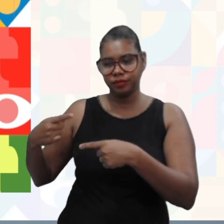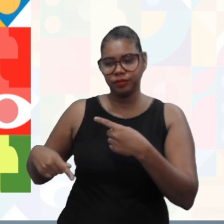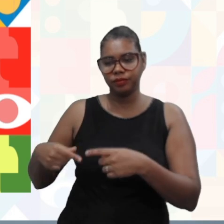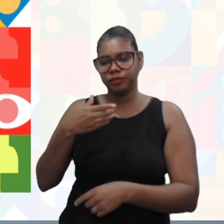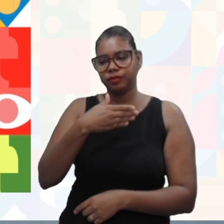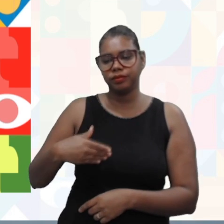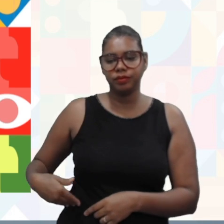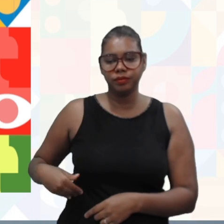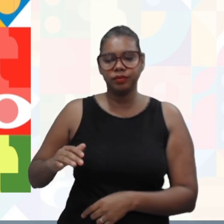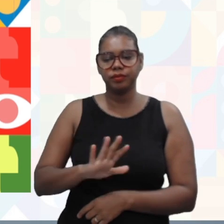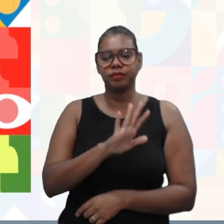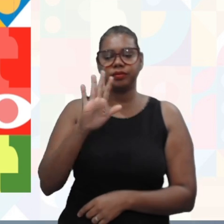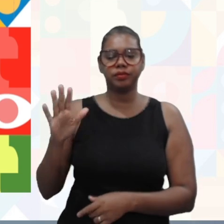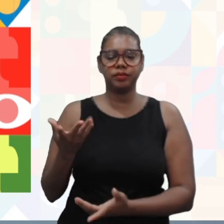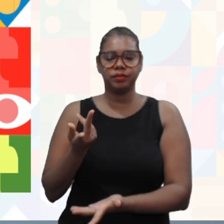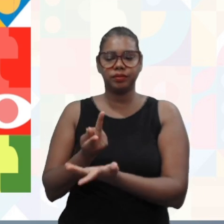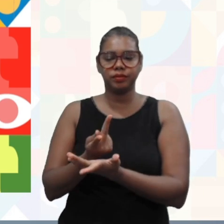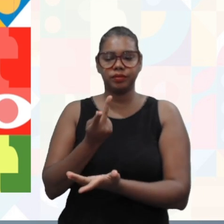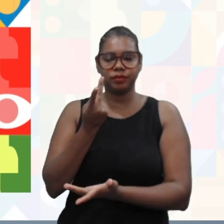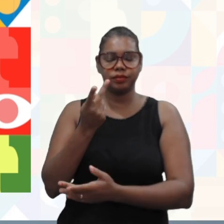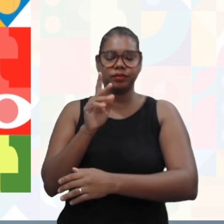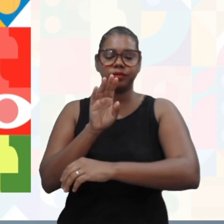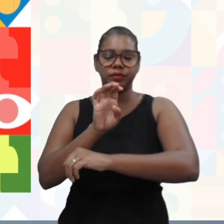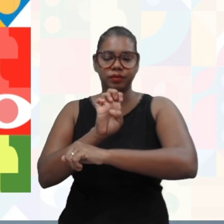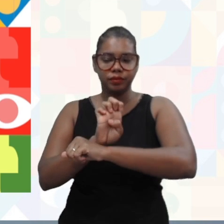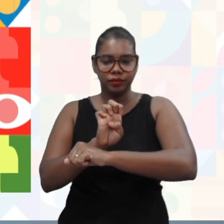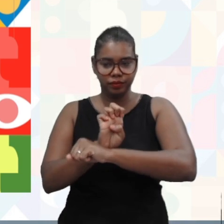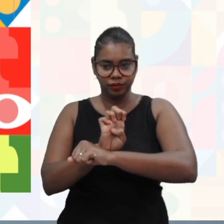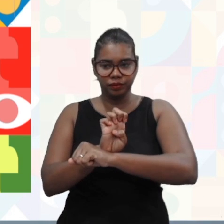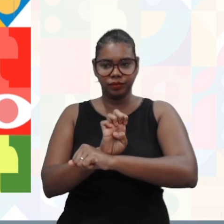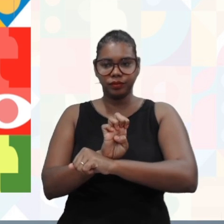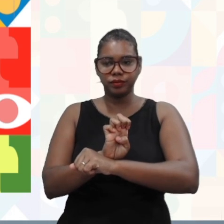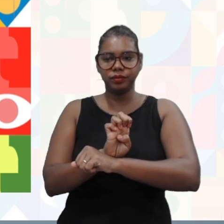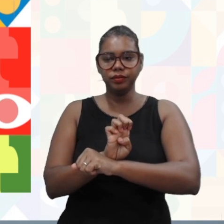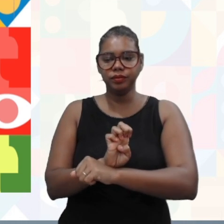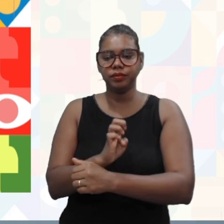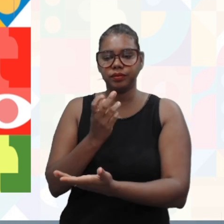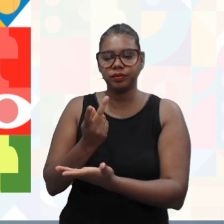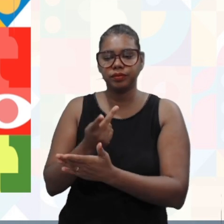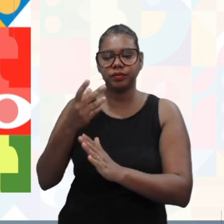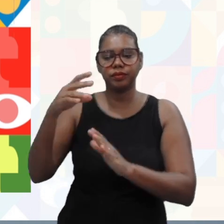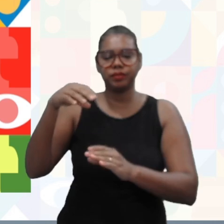entendidas como a ação, o Estado em ação, o Estado